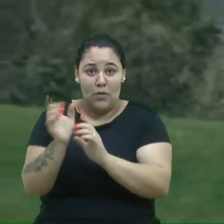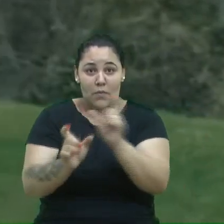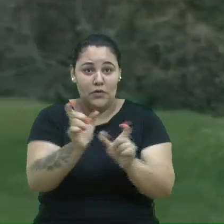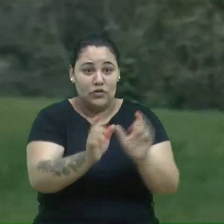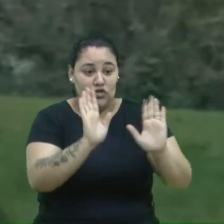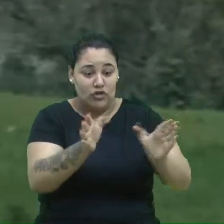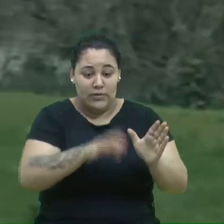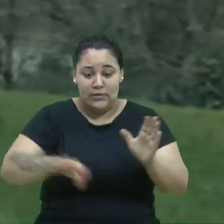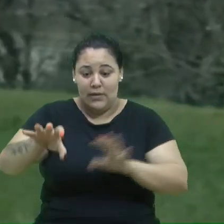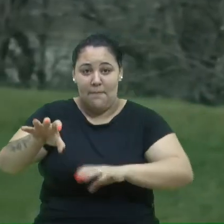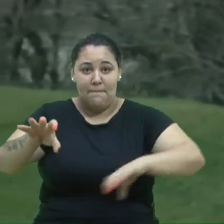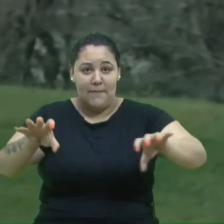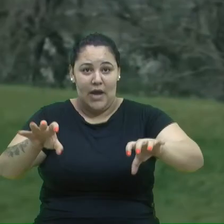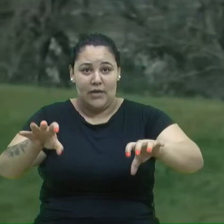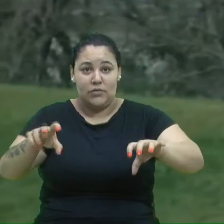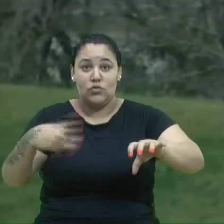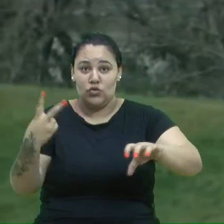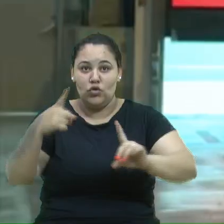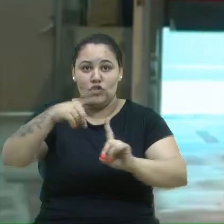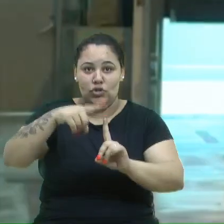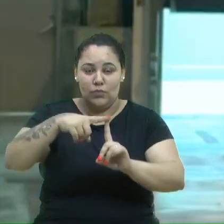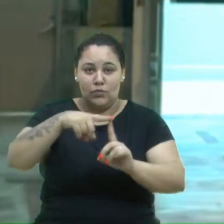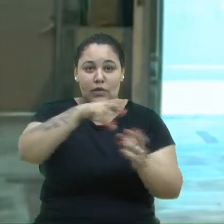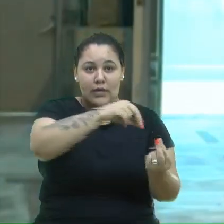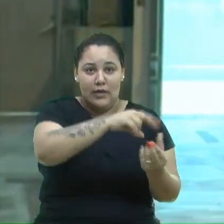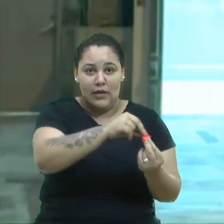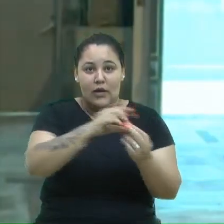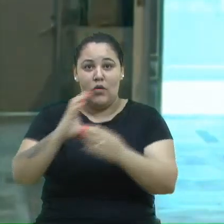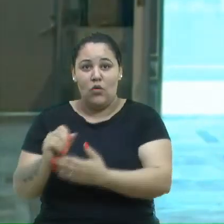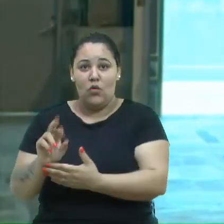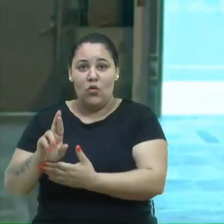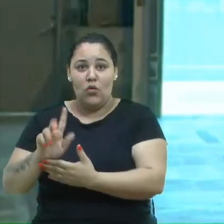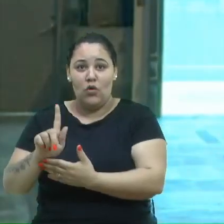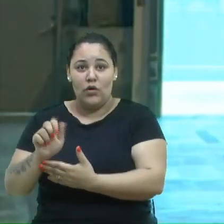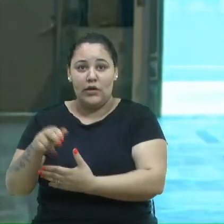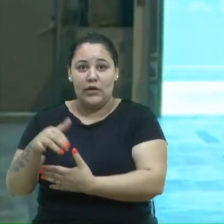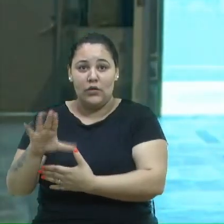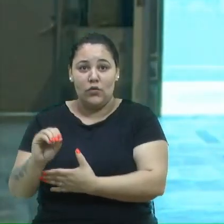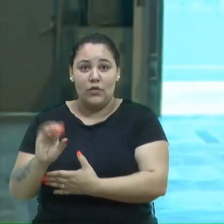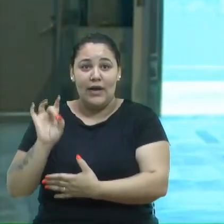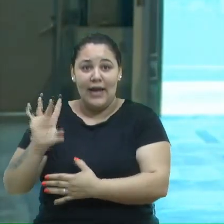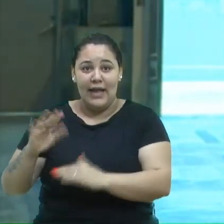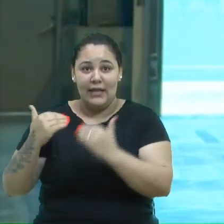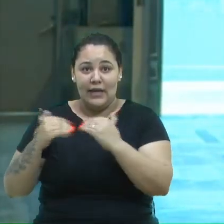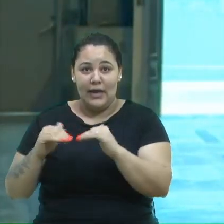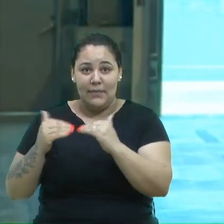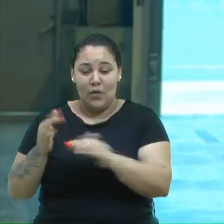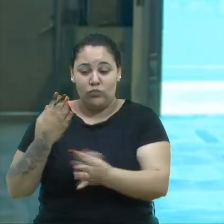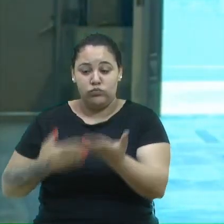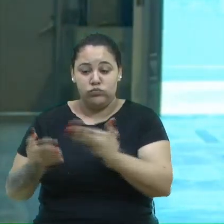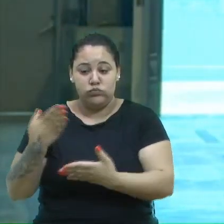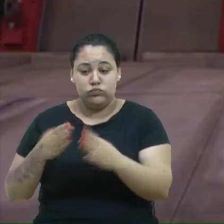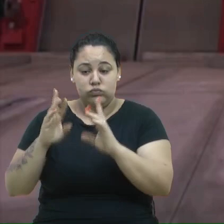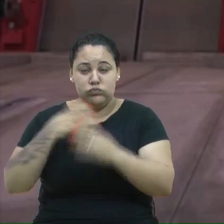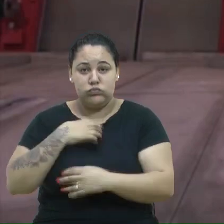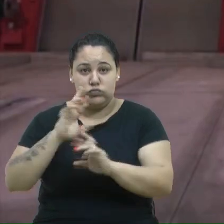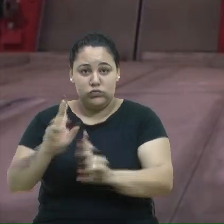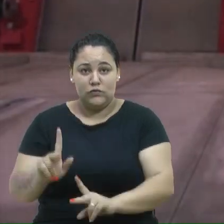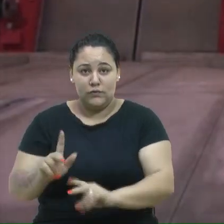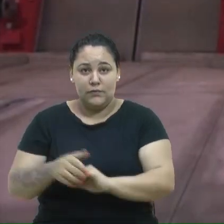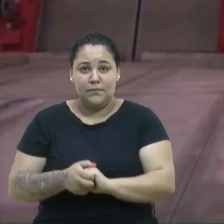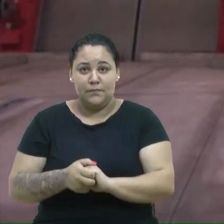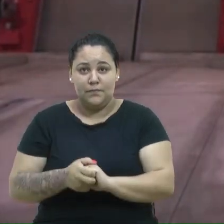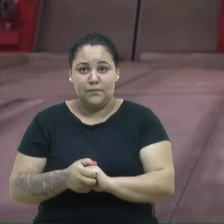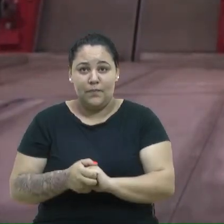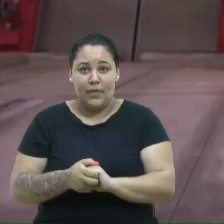é orgânico do que é reciclável. Cada caminhão traz um tipo de lixo, tratados de forma diferente. Por trás